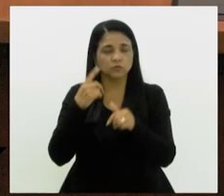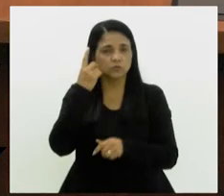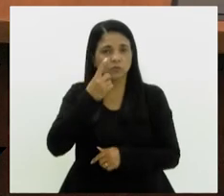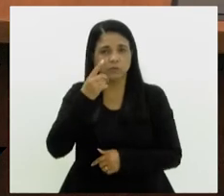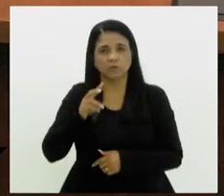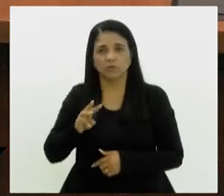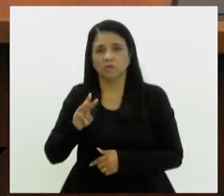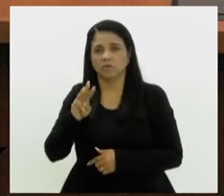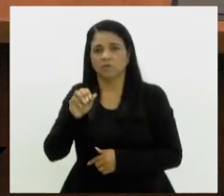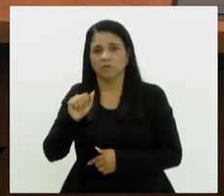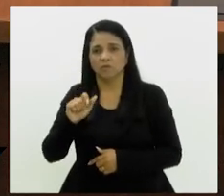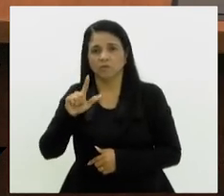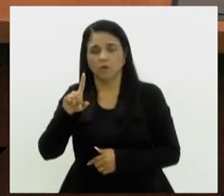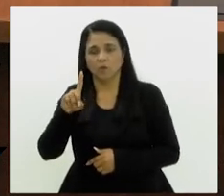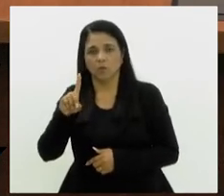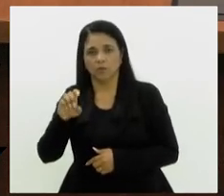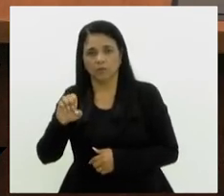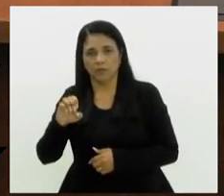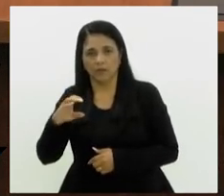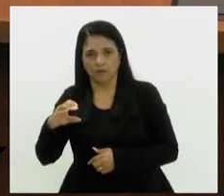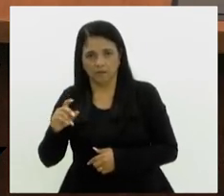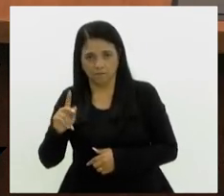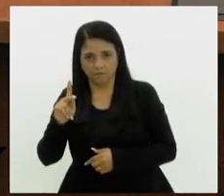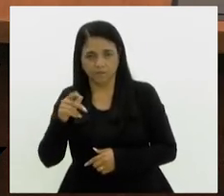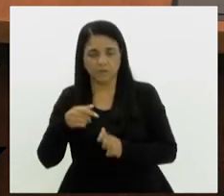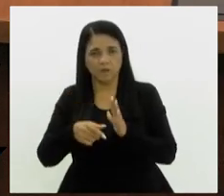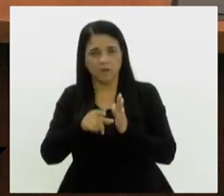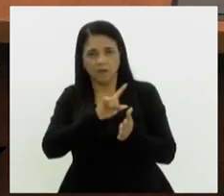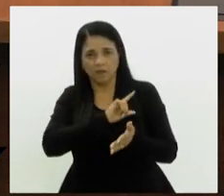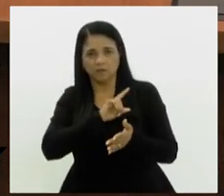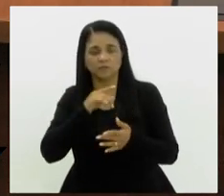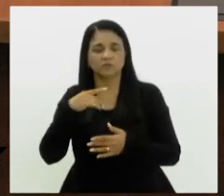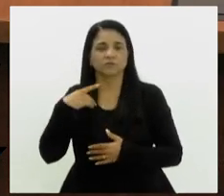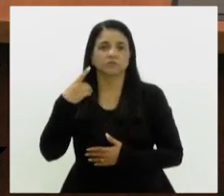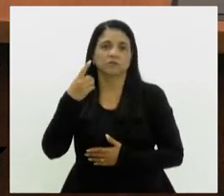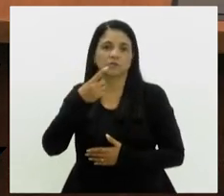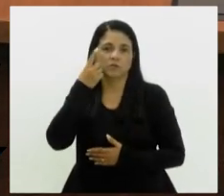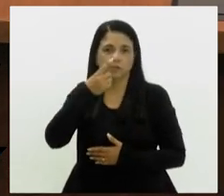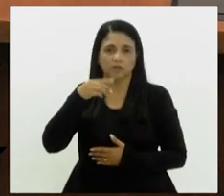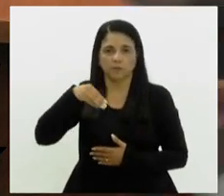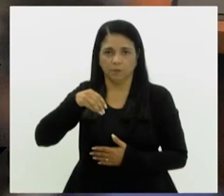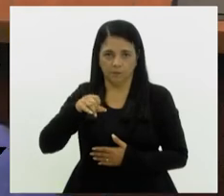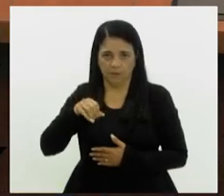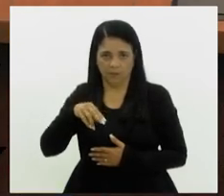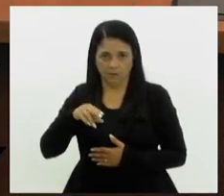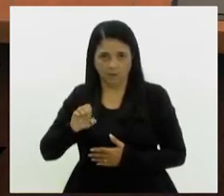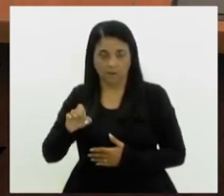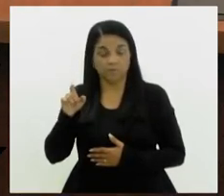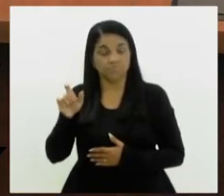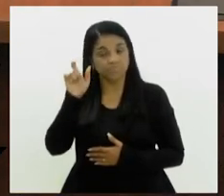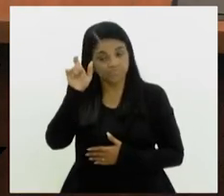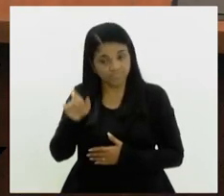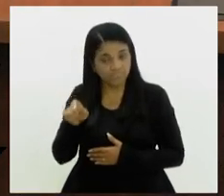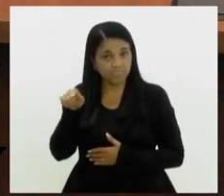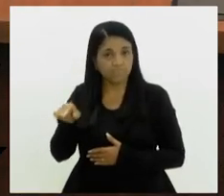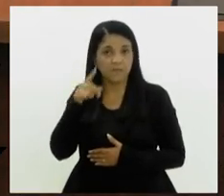deputados aqui na casa, anterior ao deputado Carlos Mink. Mas o deputado Carlos Mink